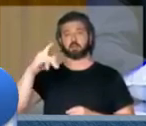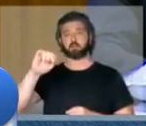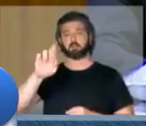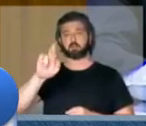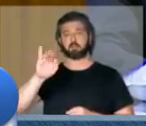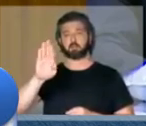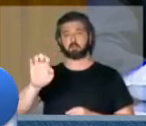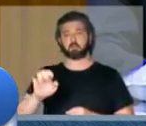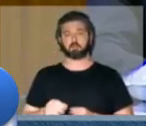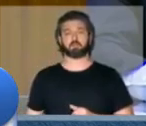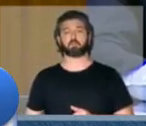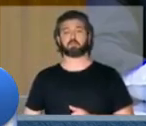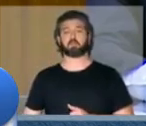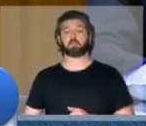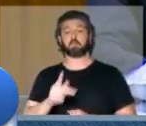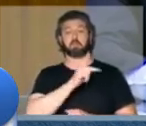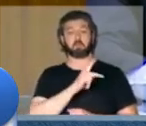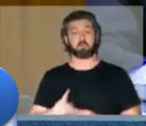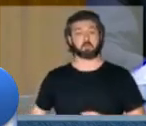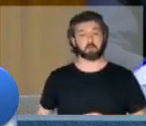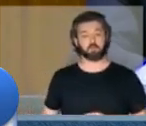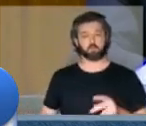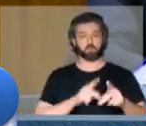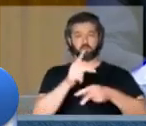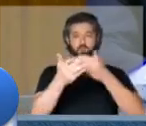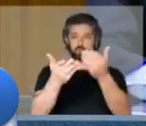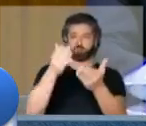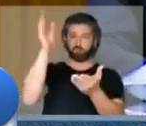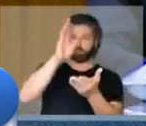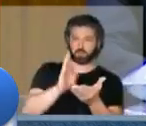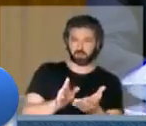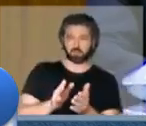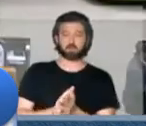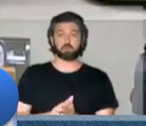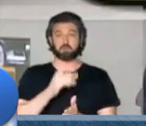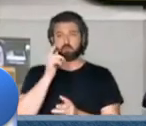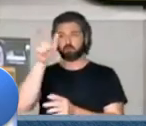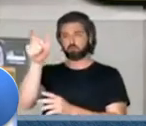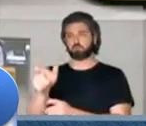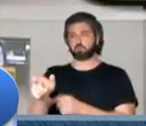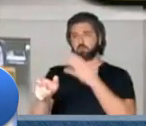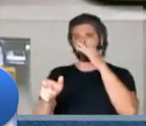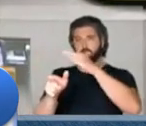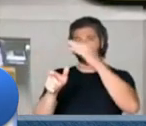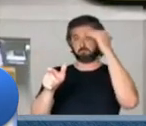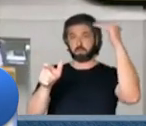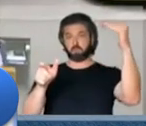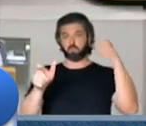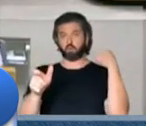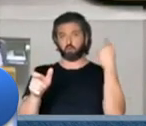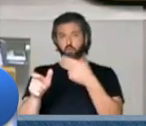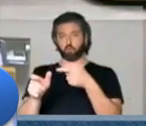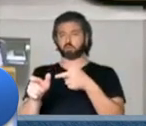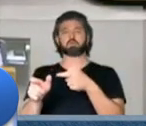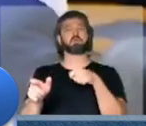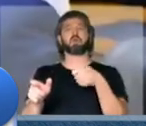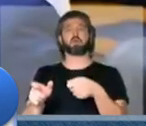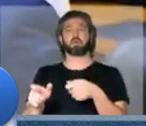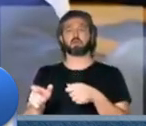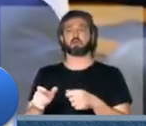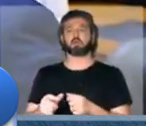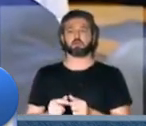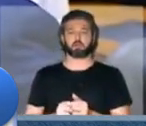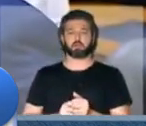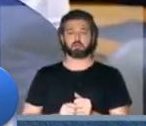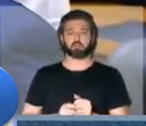Senhora presidente, cidadão brasileiro, hoje eu trago uma notícia aqui sobre um indivíduo muito conhecido de todos nós que